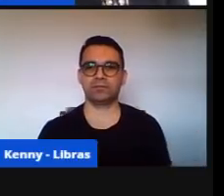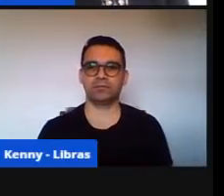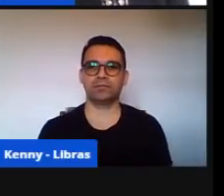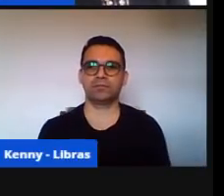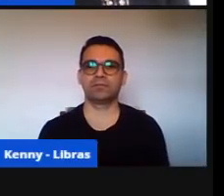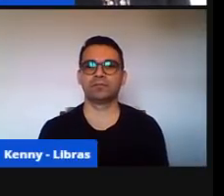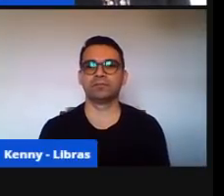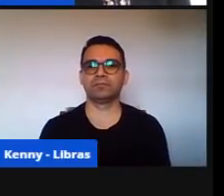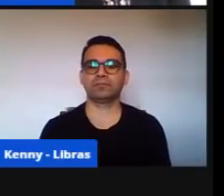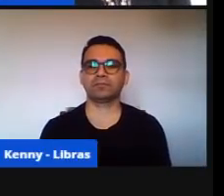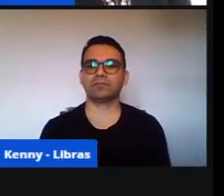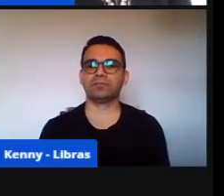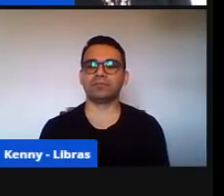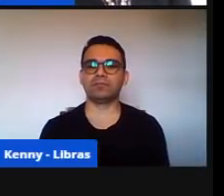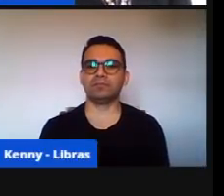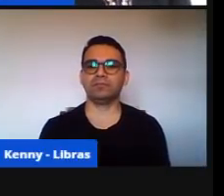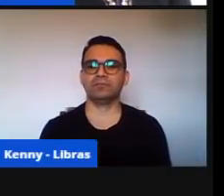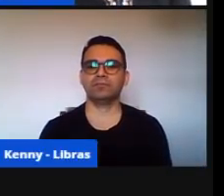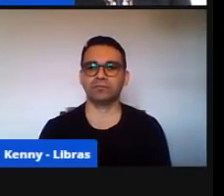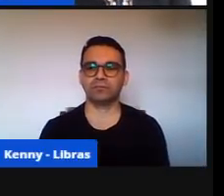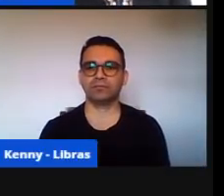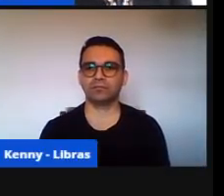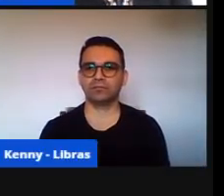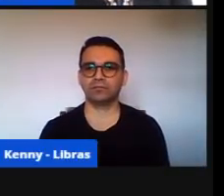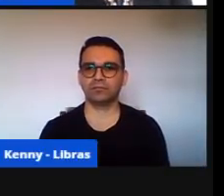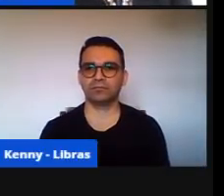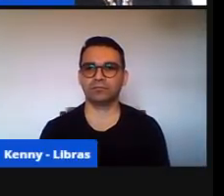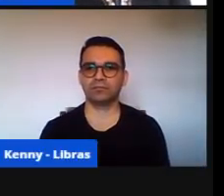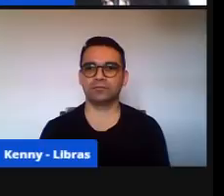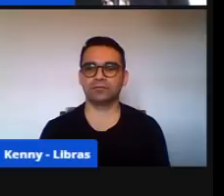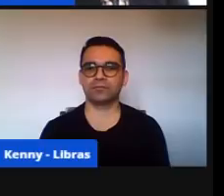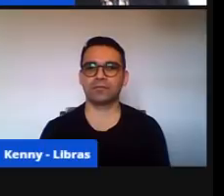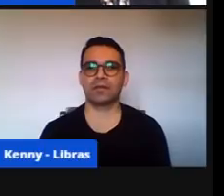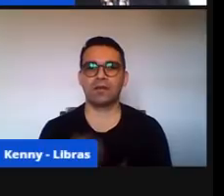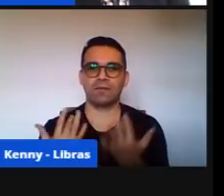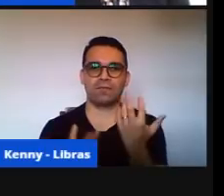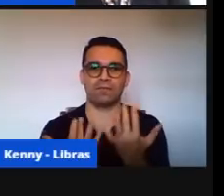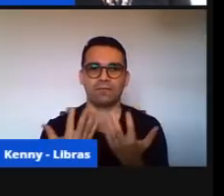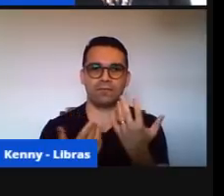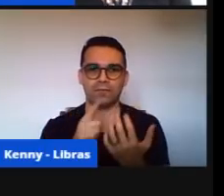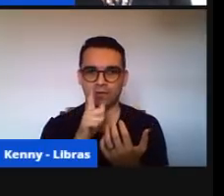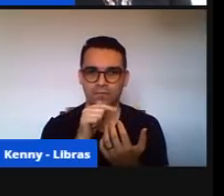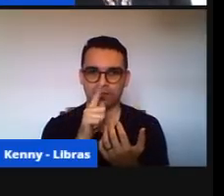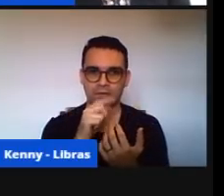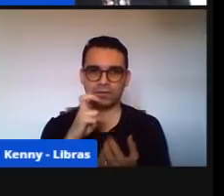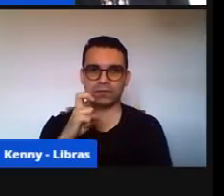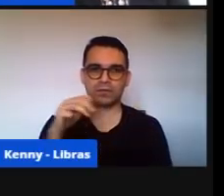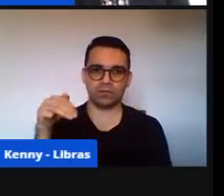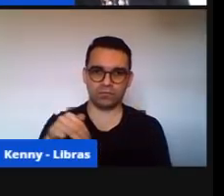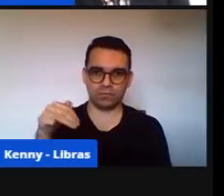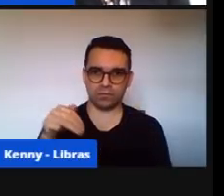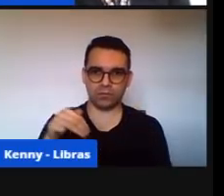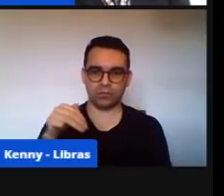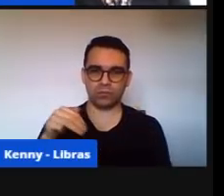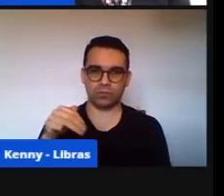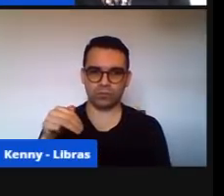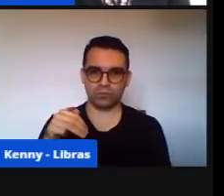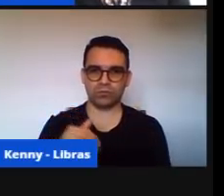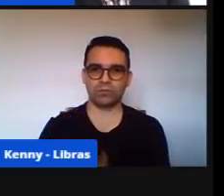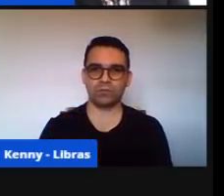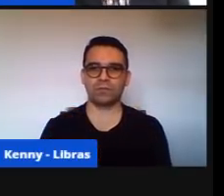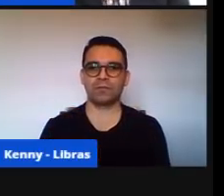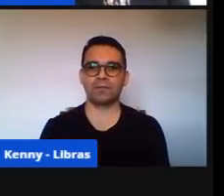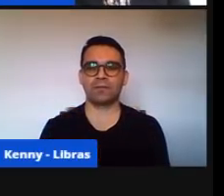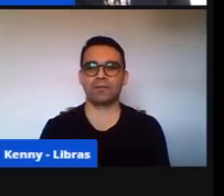Caso esse utensílio fique de molho em solução clorada, ele deve ser enxaguado em água corrente logo após.